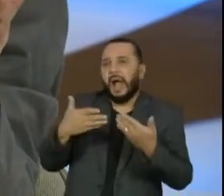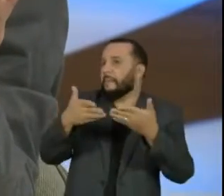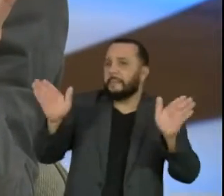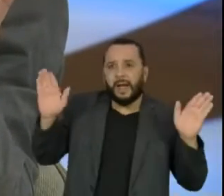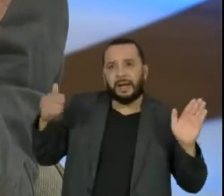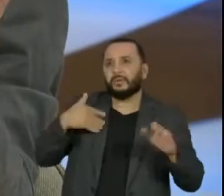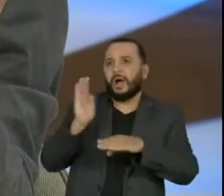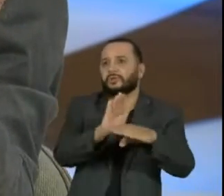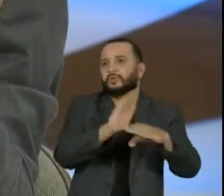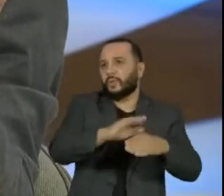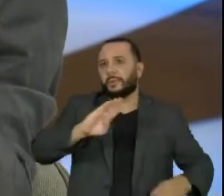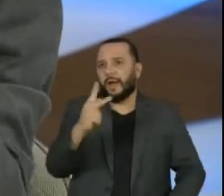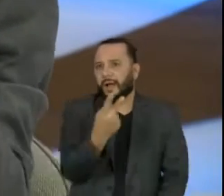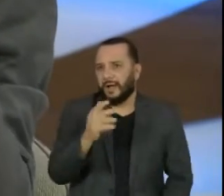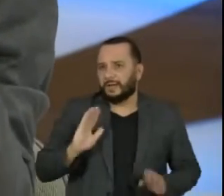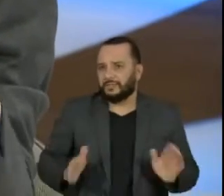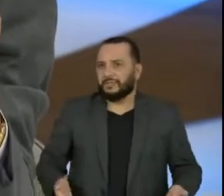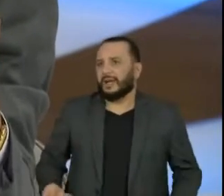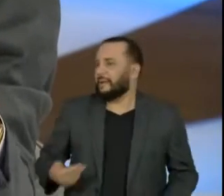Belo Horizonte.